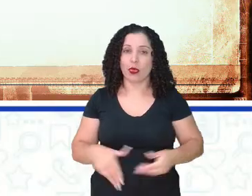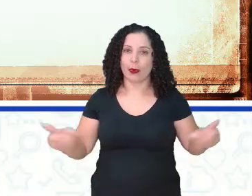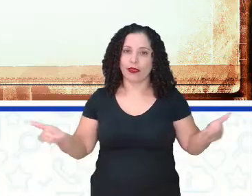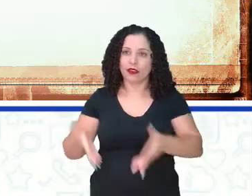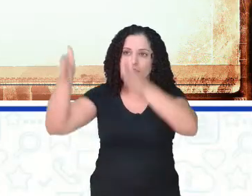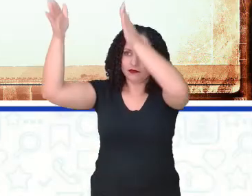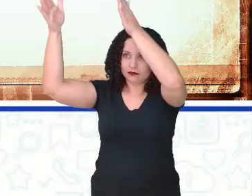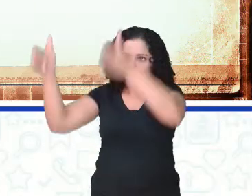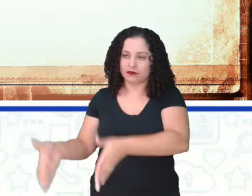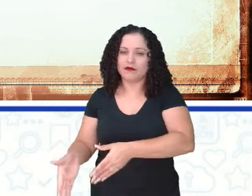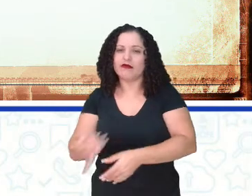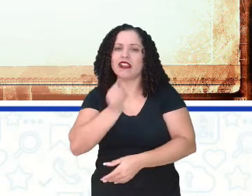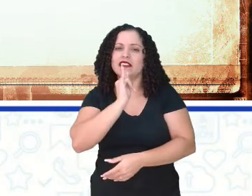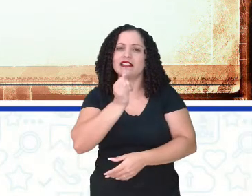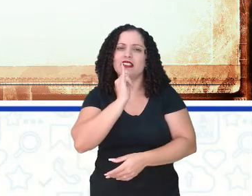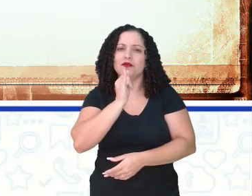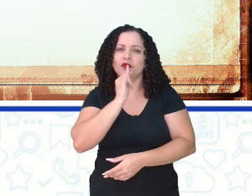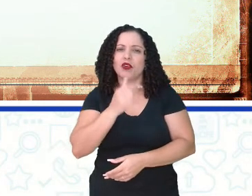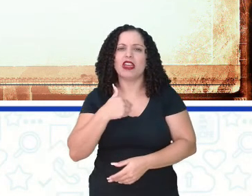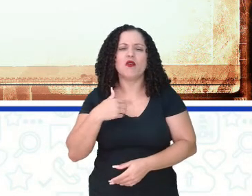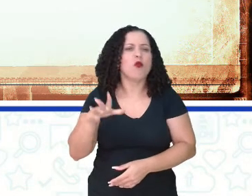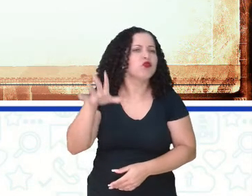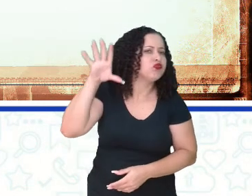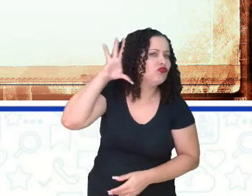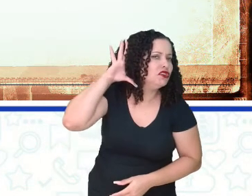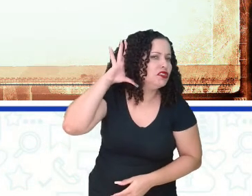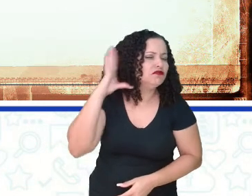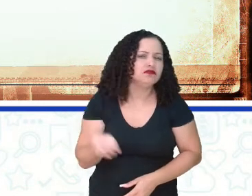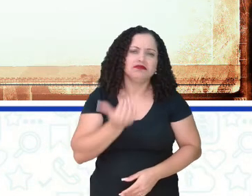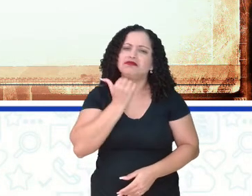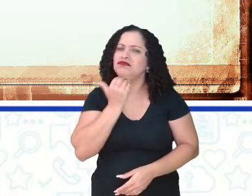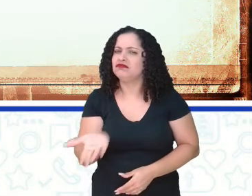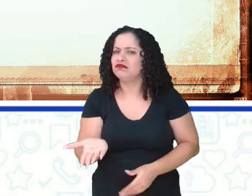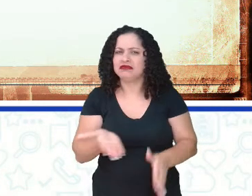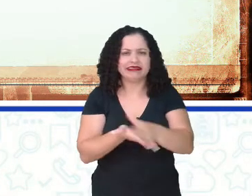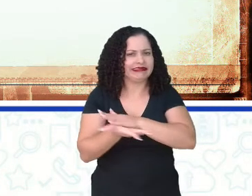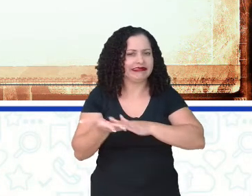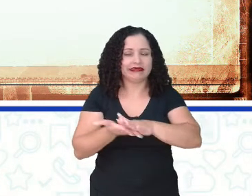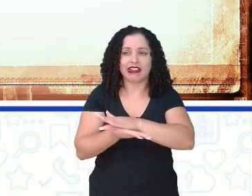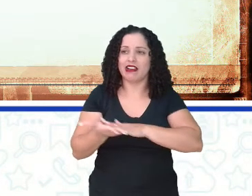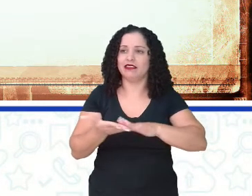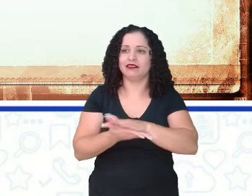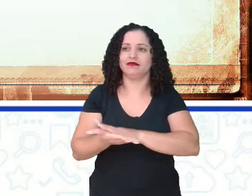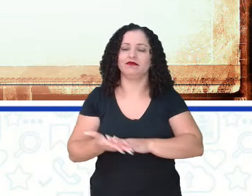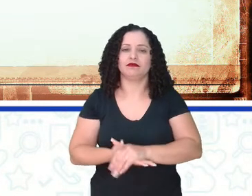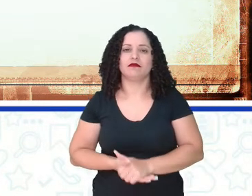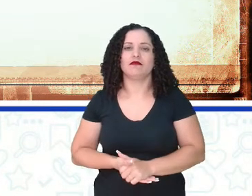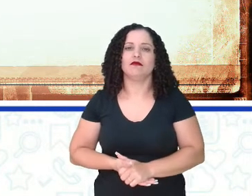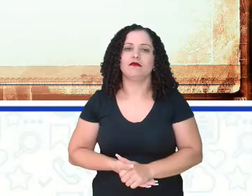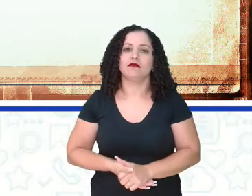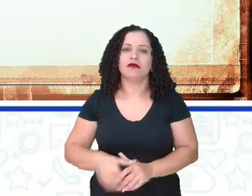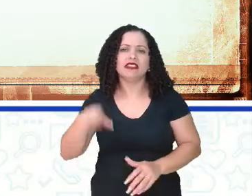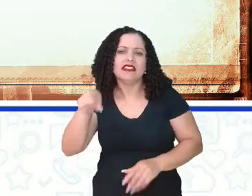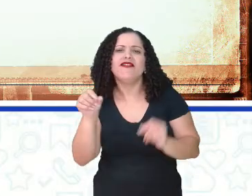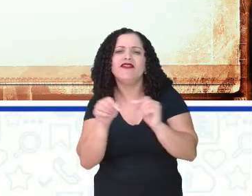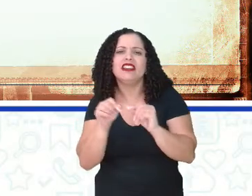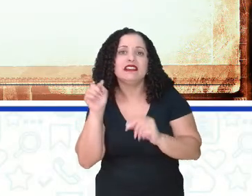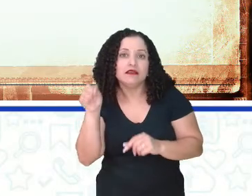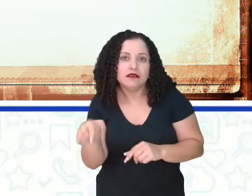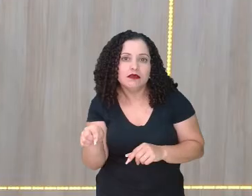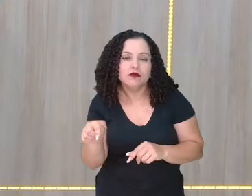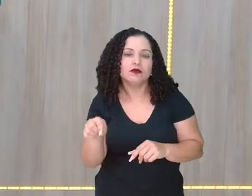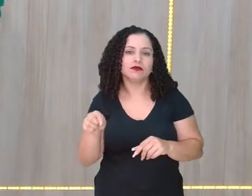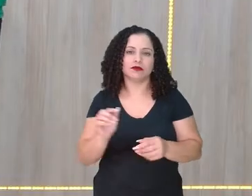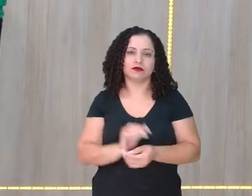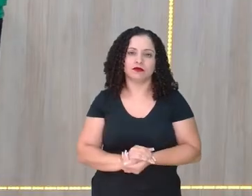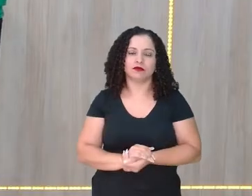you. O quê? Eu não consigo te ouvir. You did what? Você fez isso? Tá bom? Então, aqui é só uma